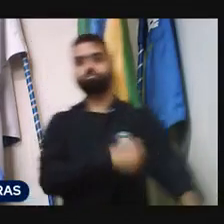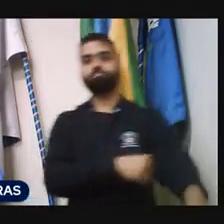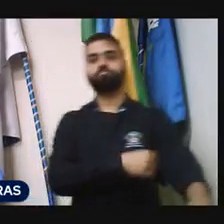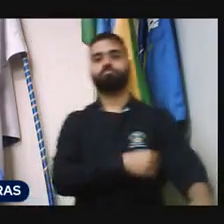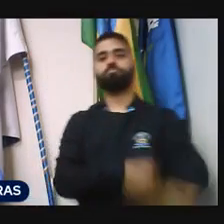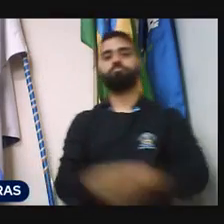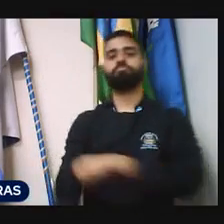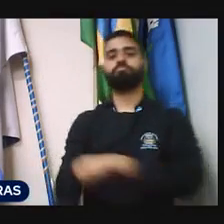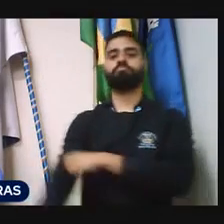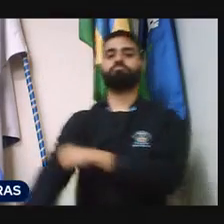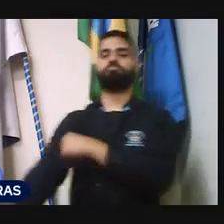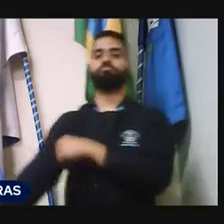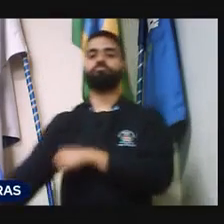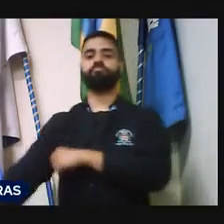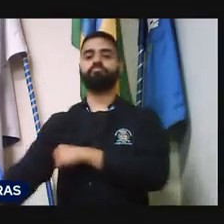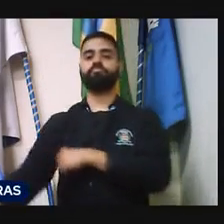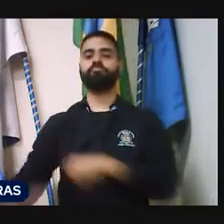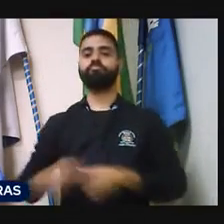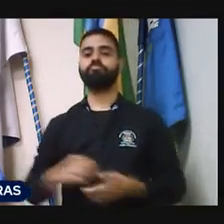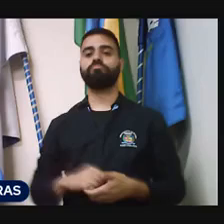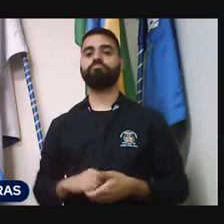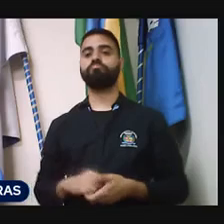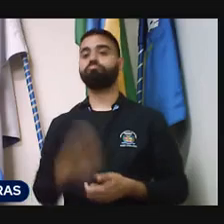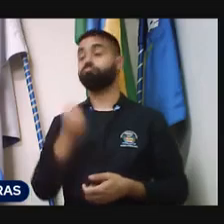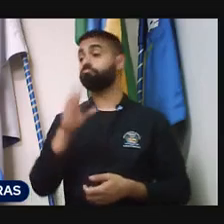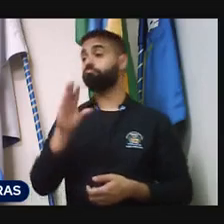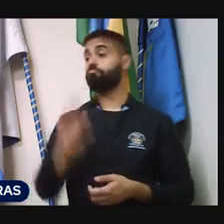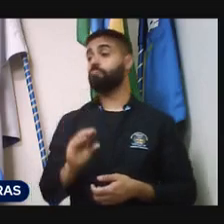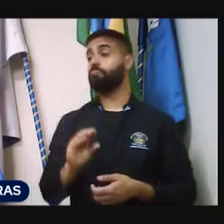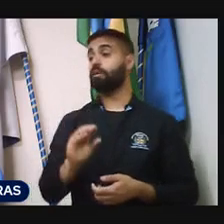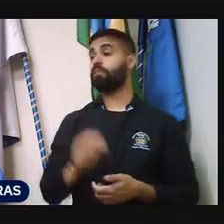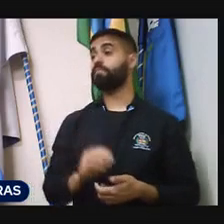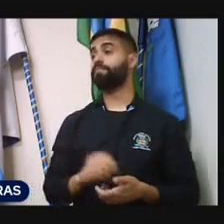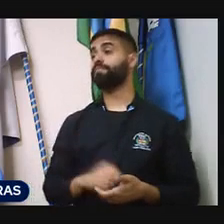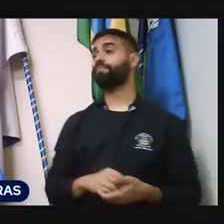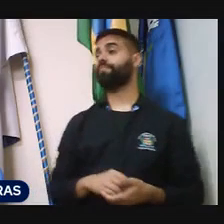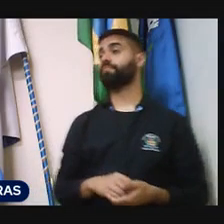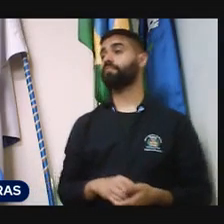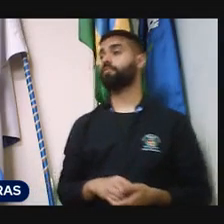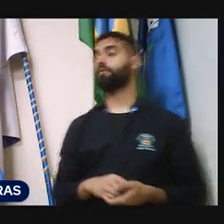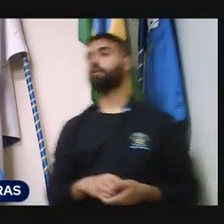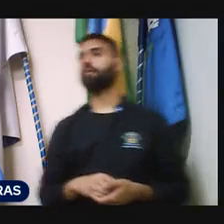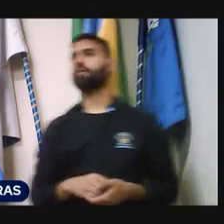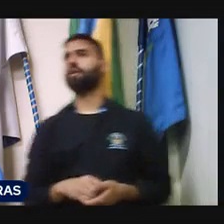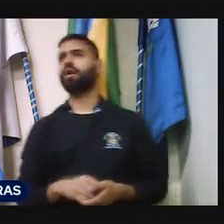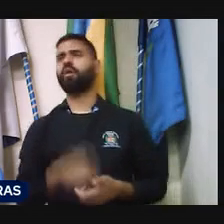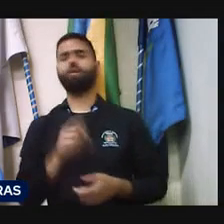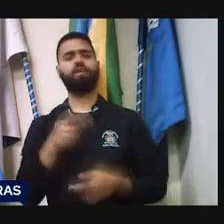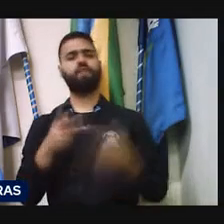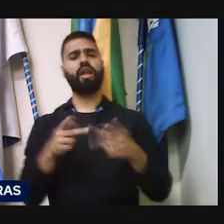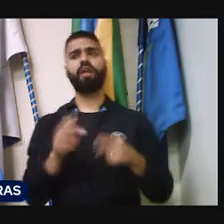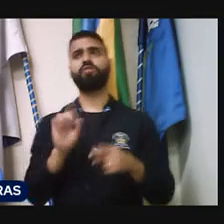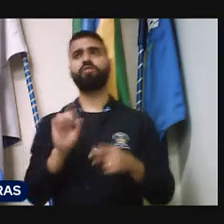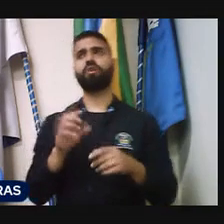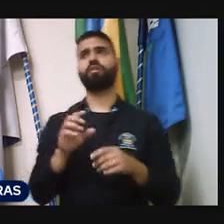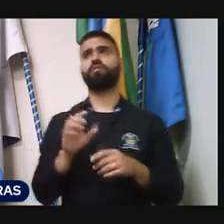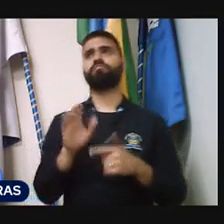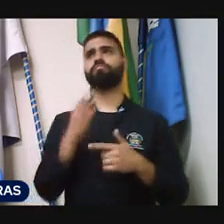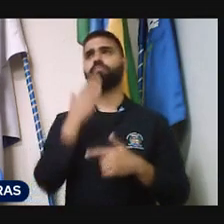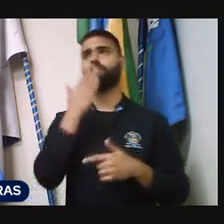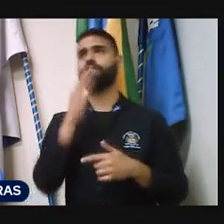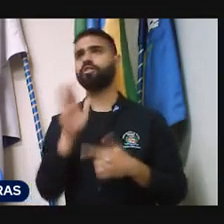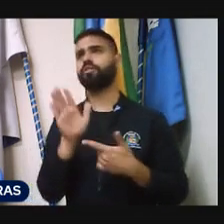noite de hoje já foram as nossas indicações e requerimentos que foram lidos aqui e a gente só trás